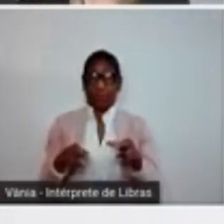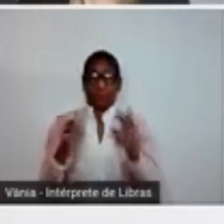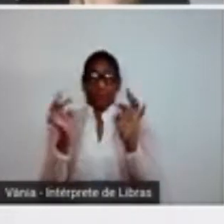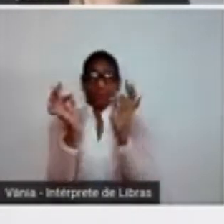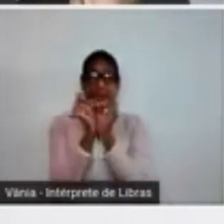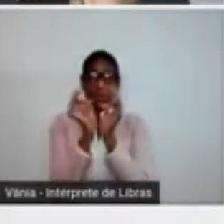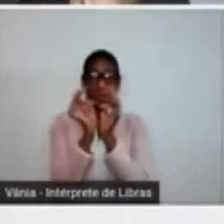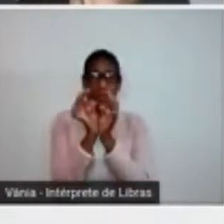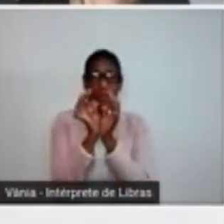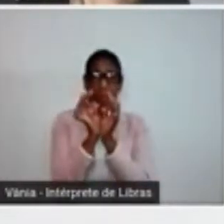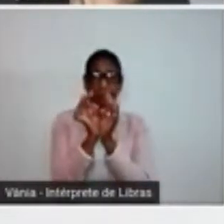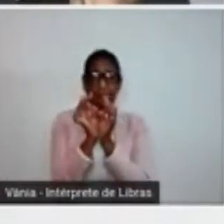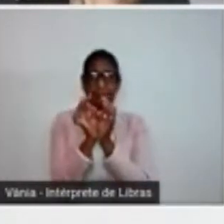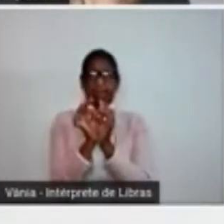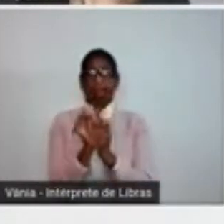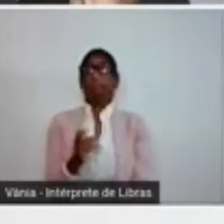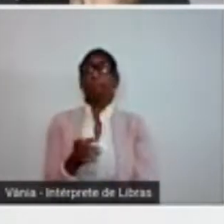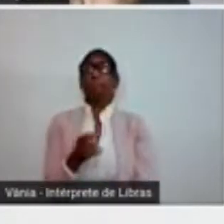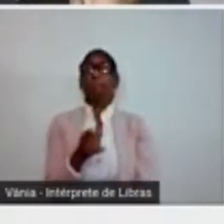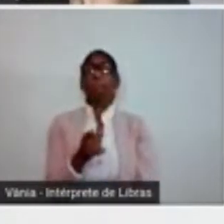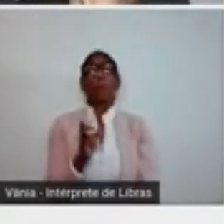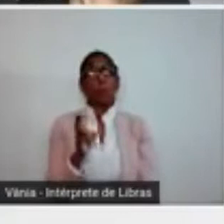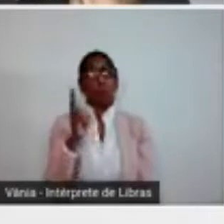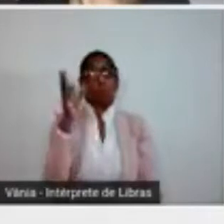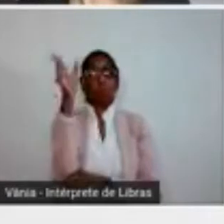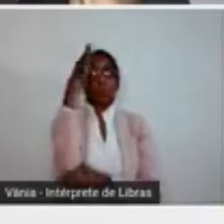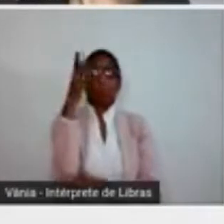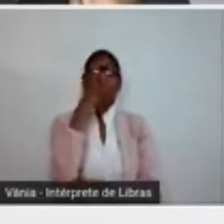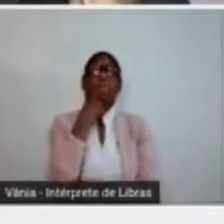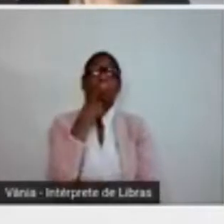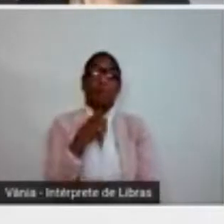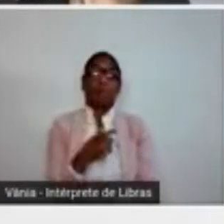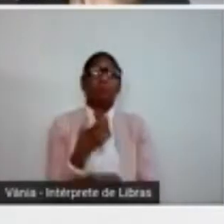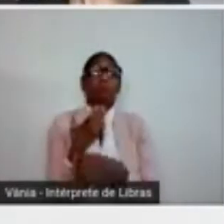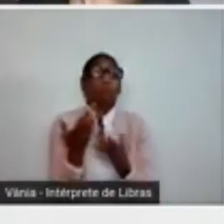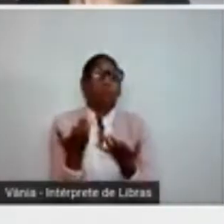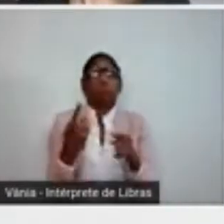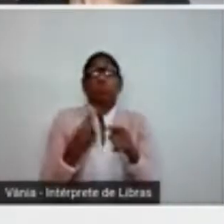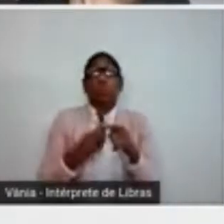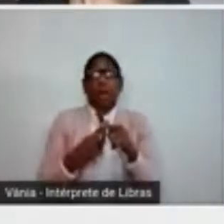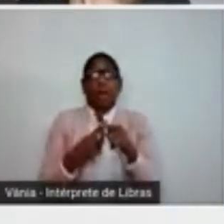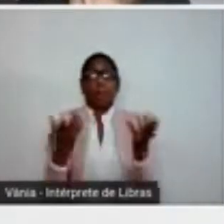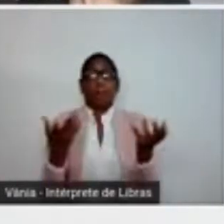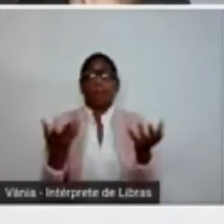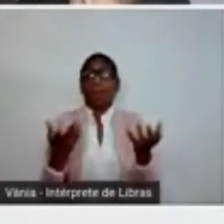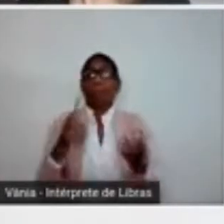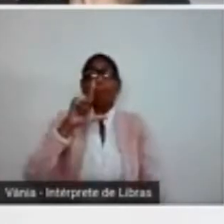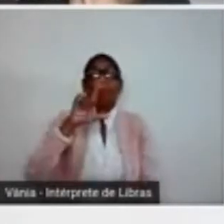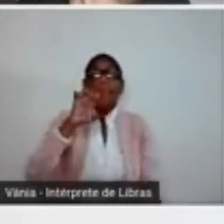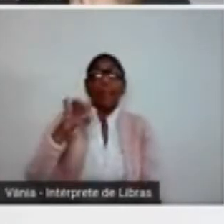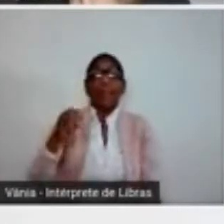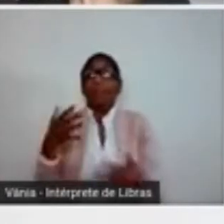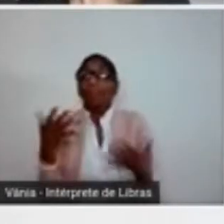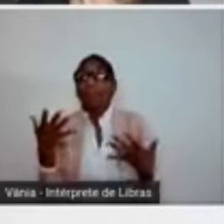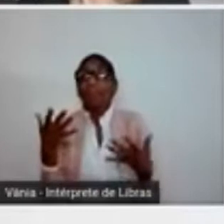Taquara, nós mantivemos a região na bandeira vermelha, porque o nível de oferta da